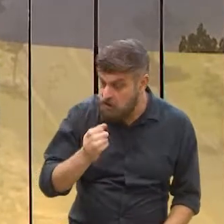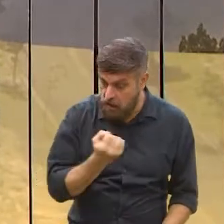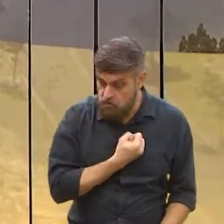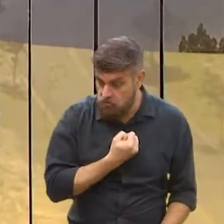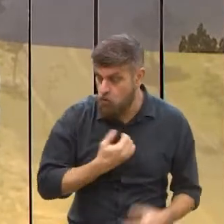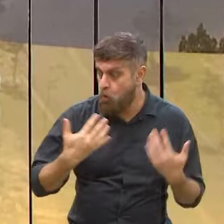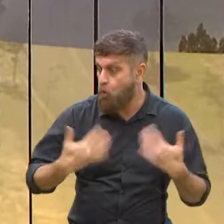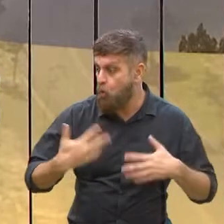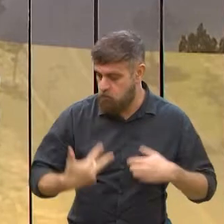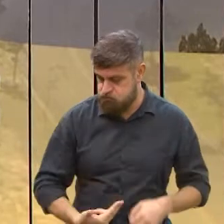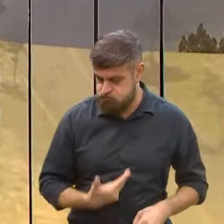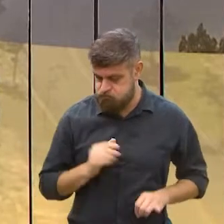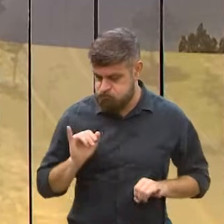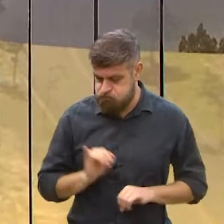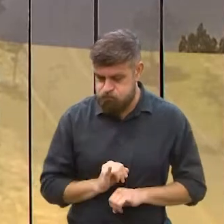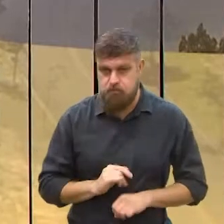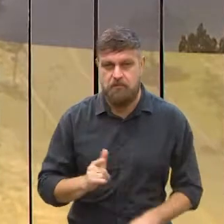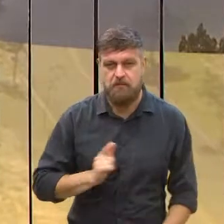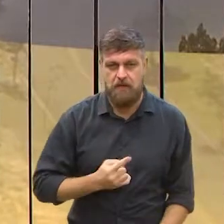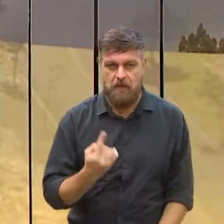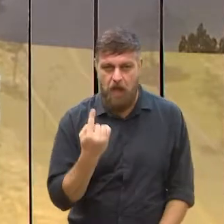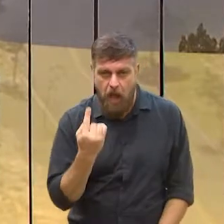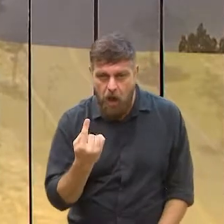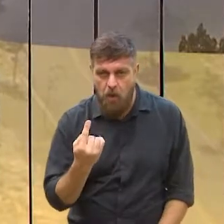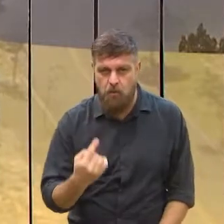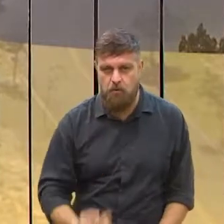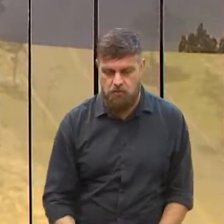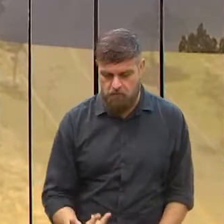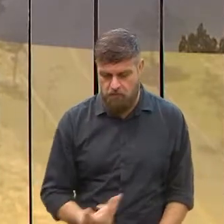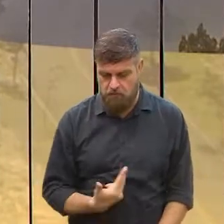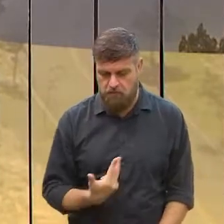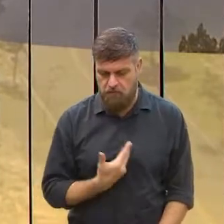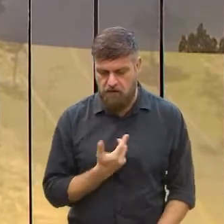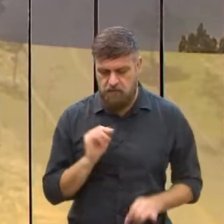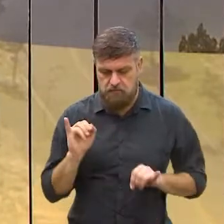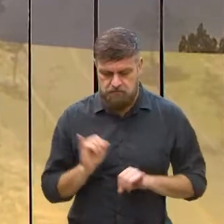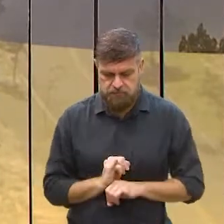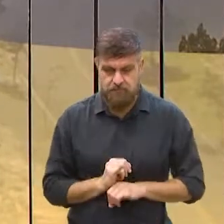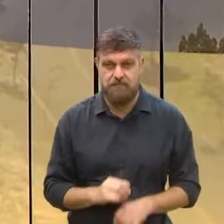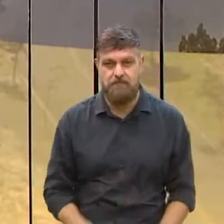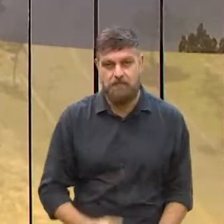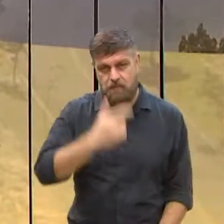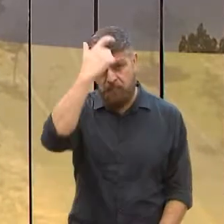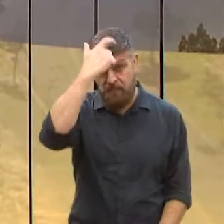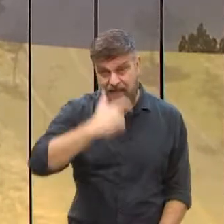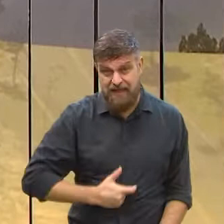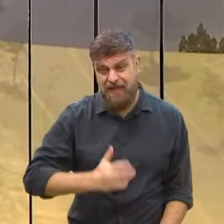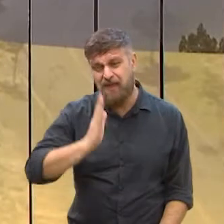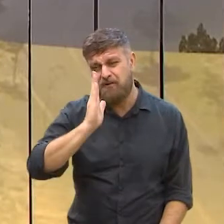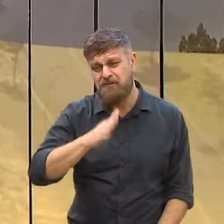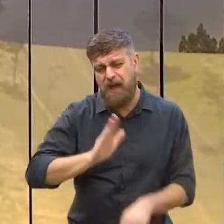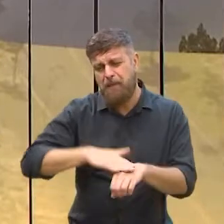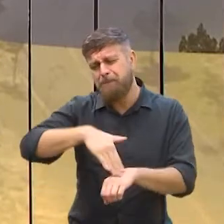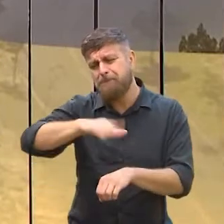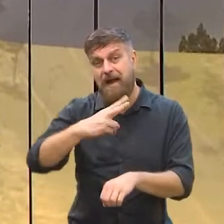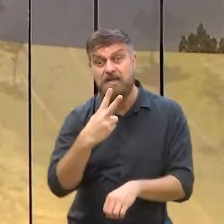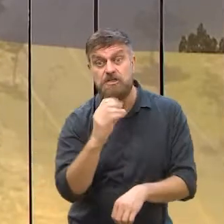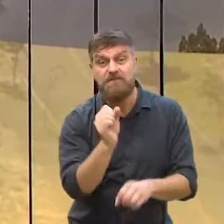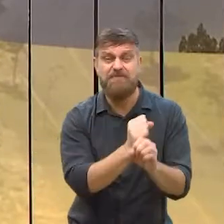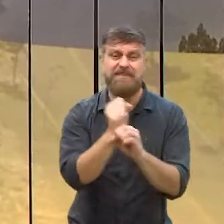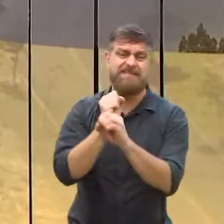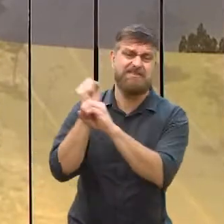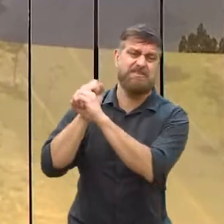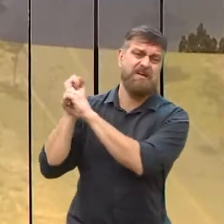incomum mesmo, ter um cirurgião só tendo tanta cirurgia de obesidade, sabe? É que eu estou há 20 anos nisso. Então, acaba